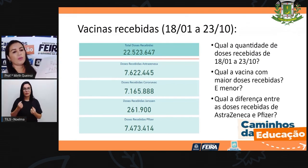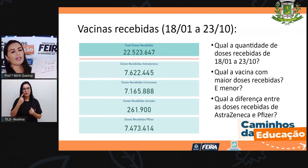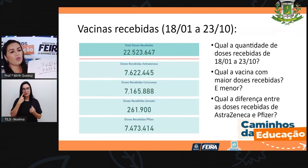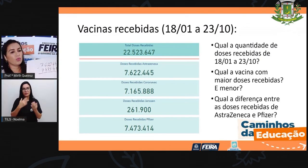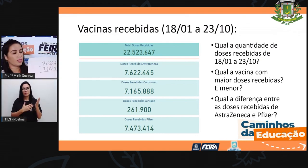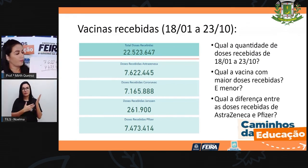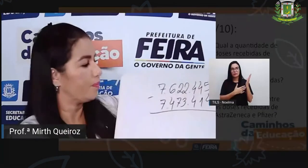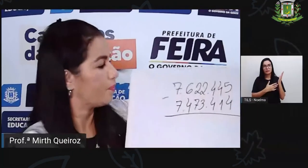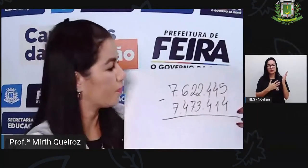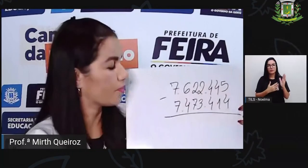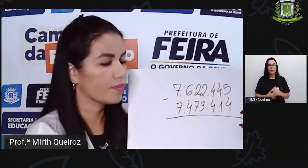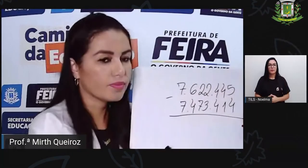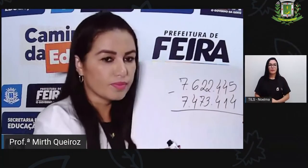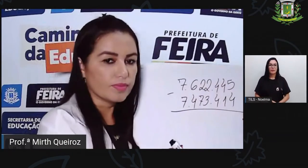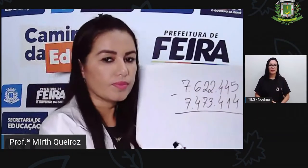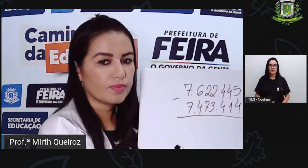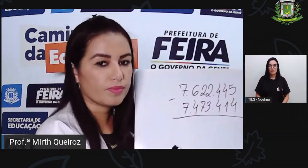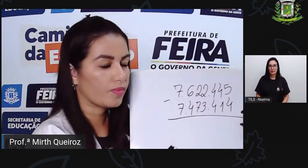Vamos para a lousa.